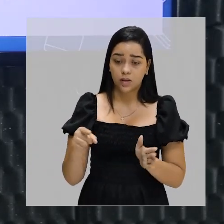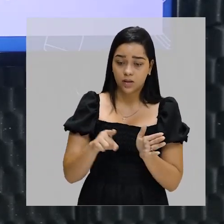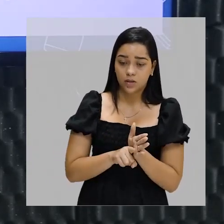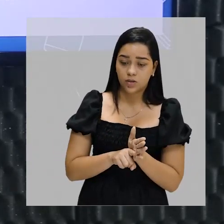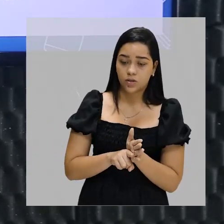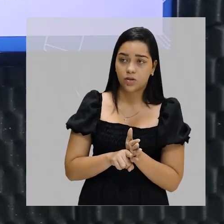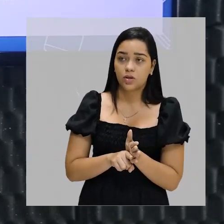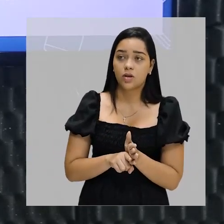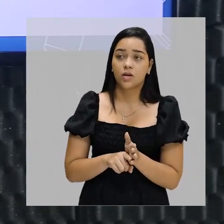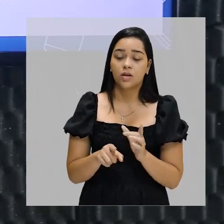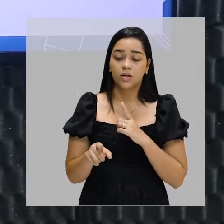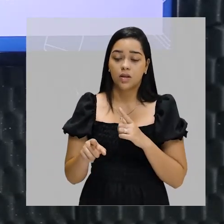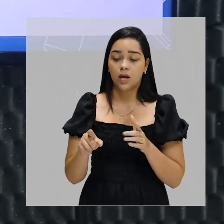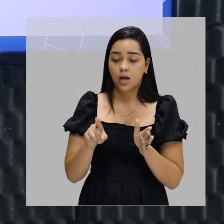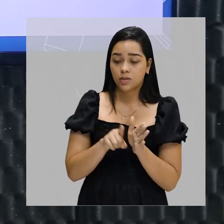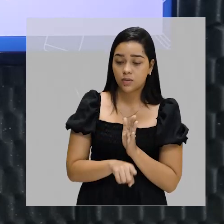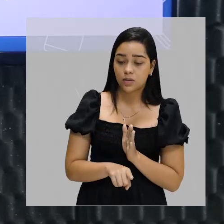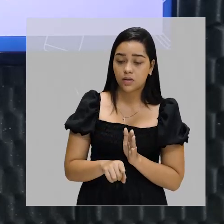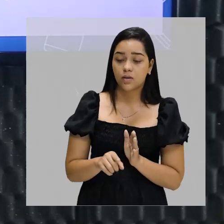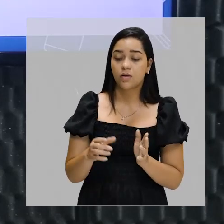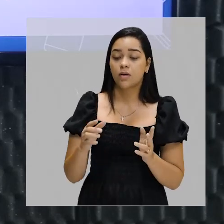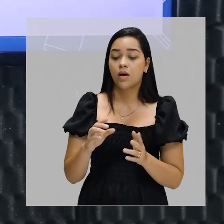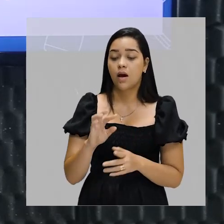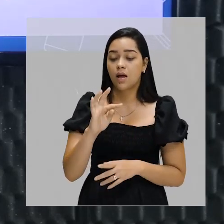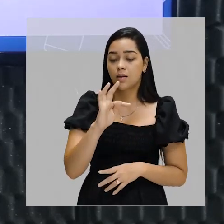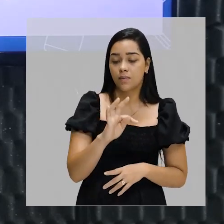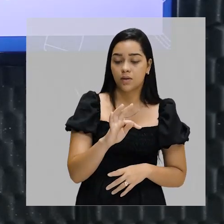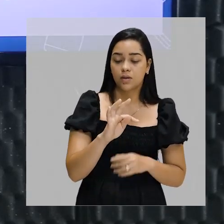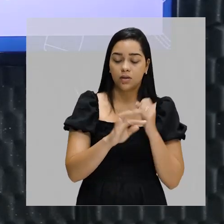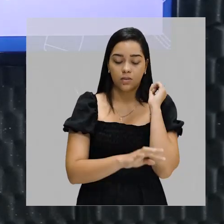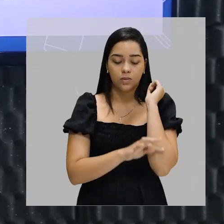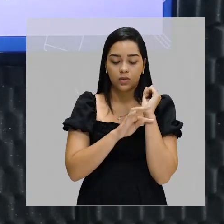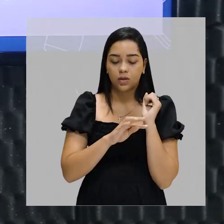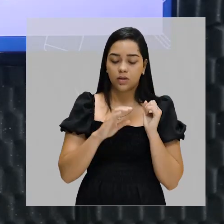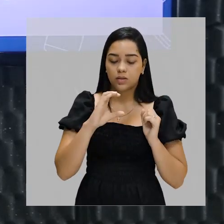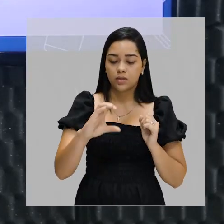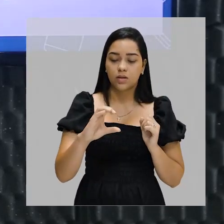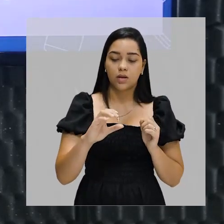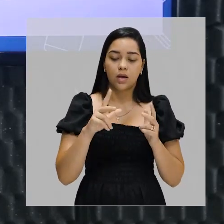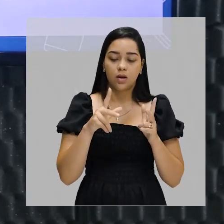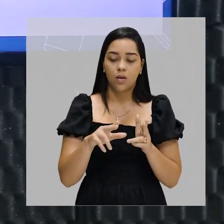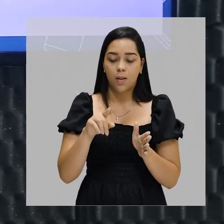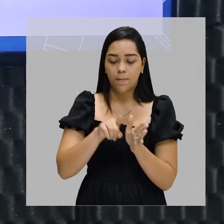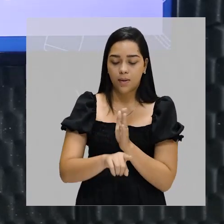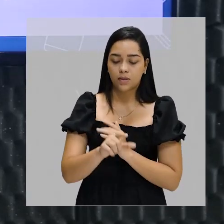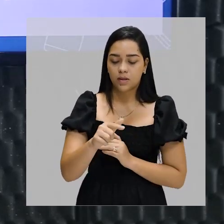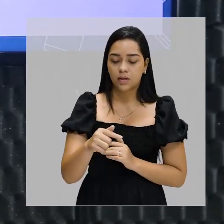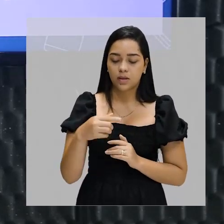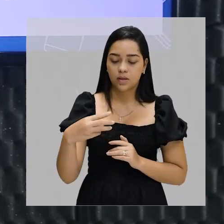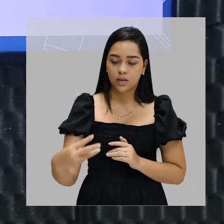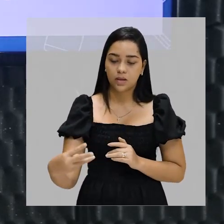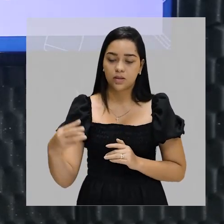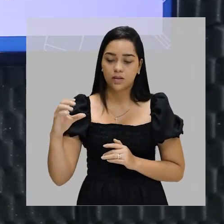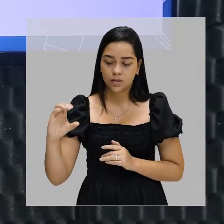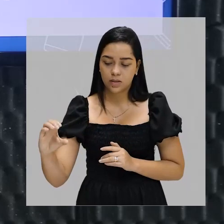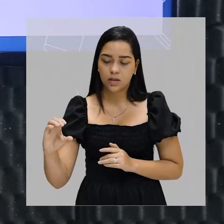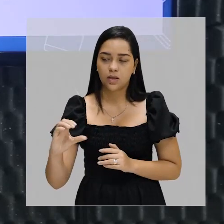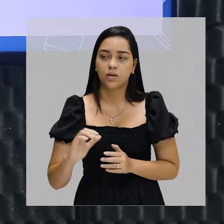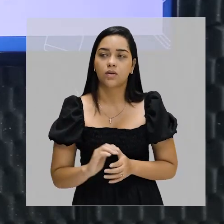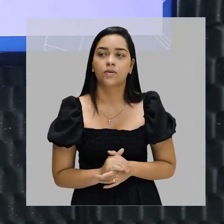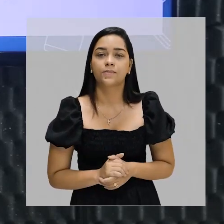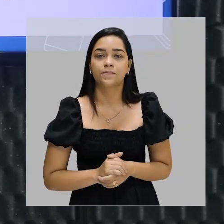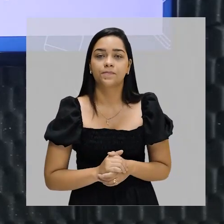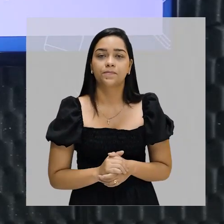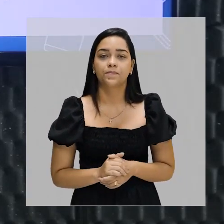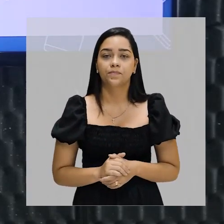negativo. Fazendo a subtração, temperatura Celsius igual a menos 73, certo?